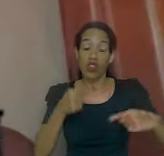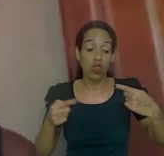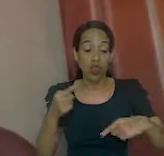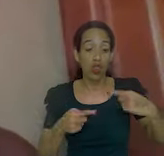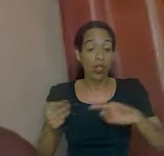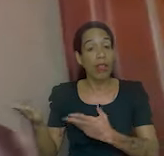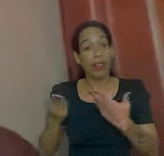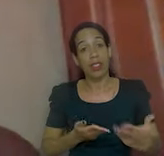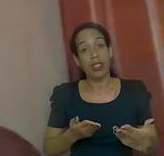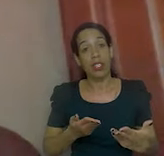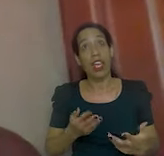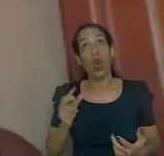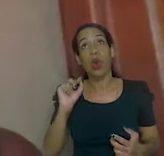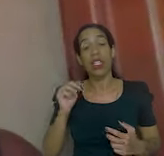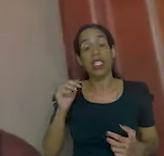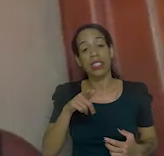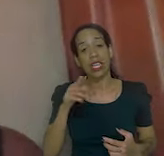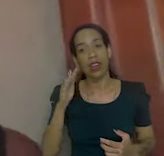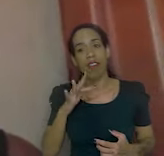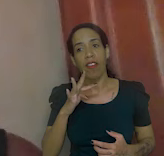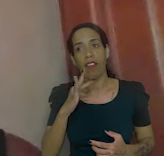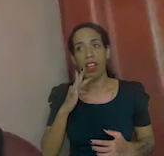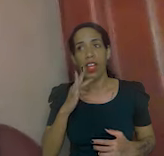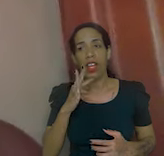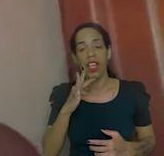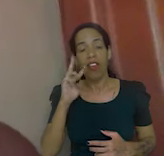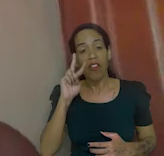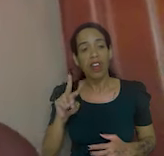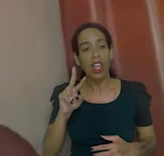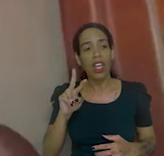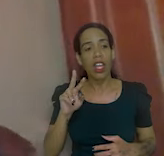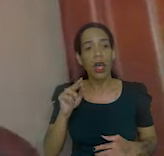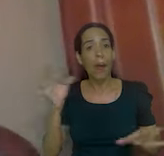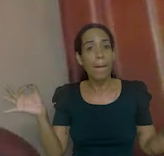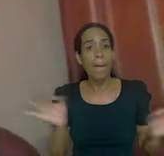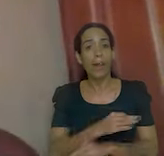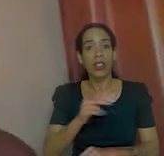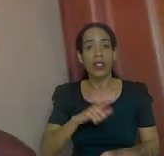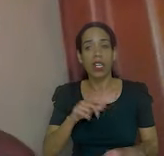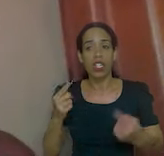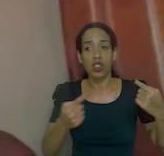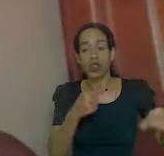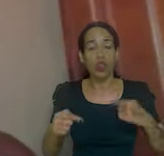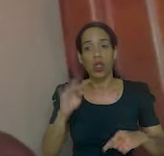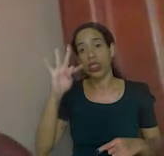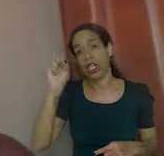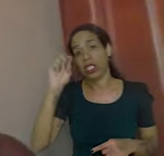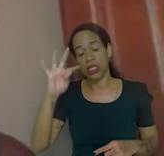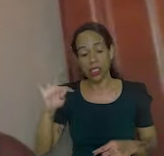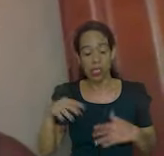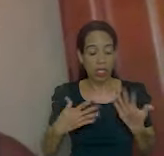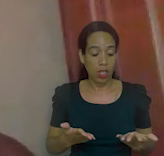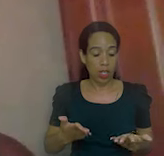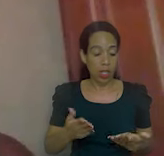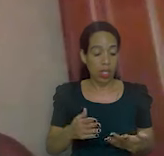isso, trazer o nosso ponto de vista, o ponto de vista de doutrinadores e o ponto de vista prático, que é o que está sendo discutido no TST.